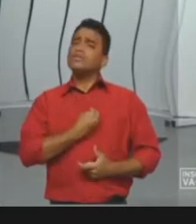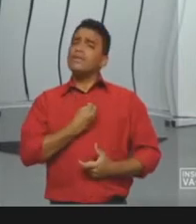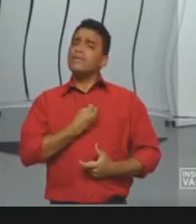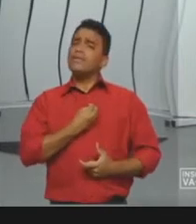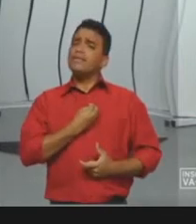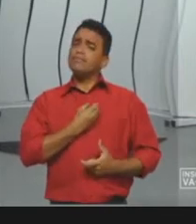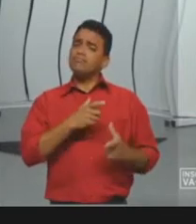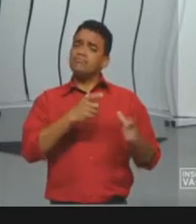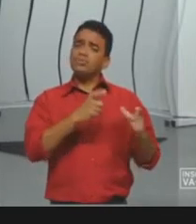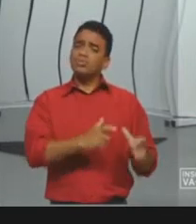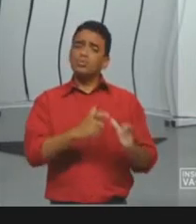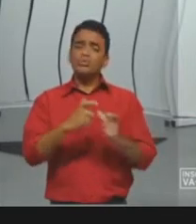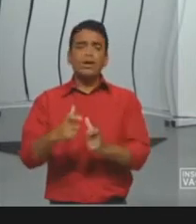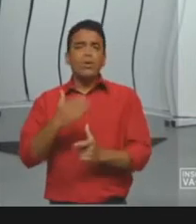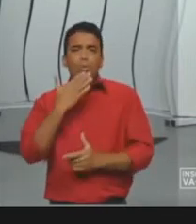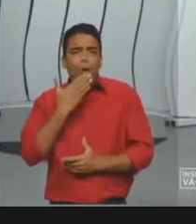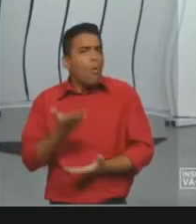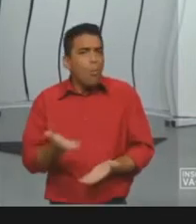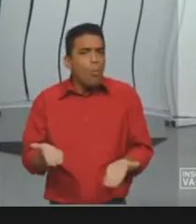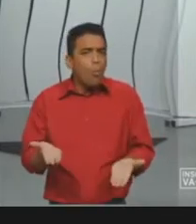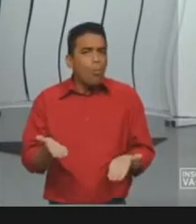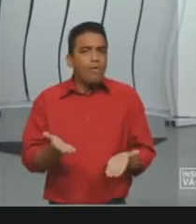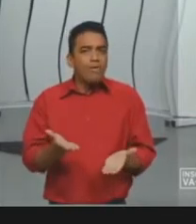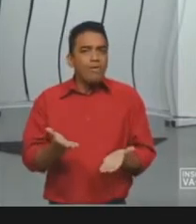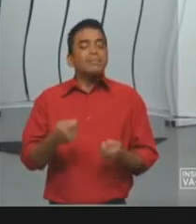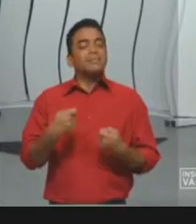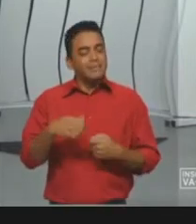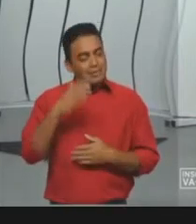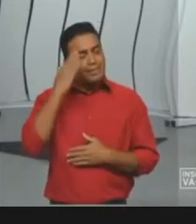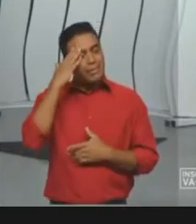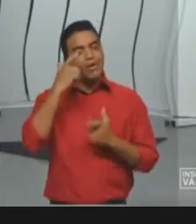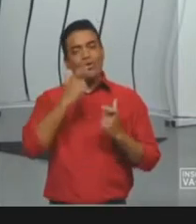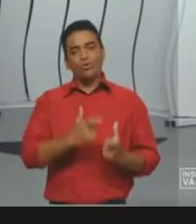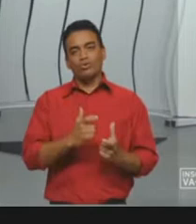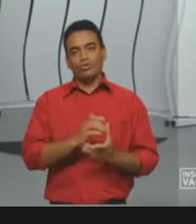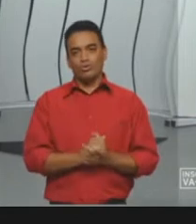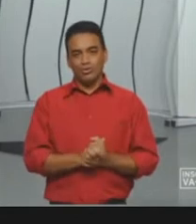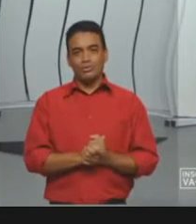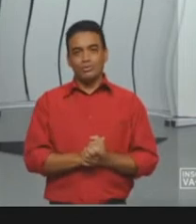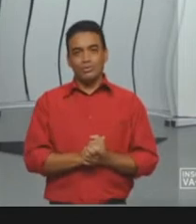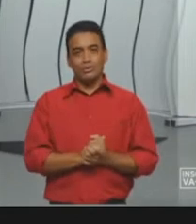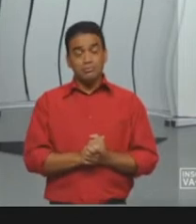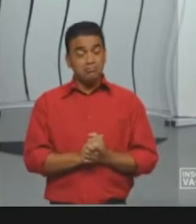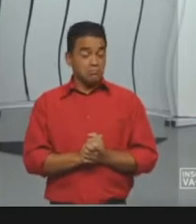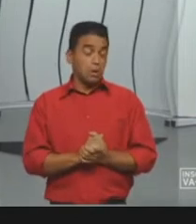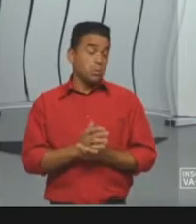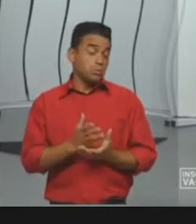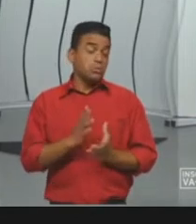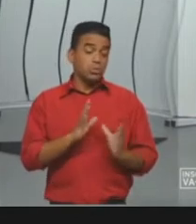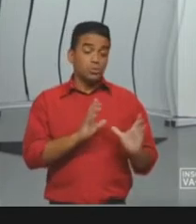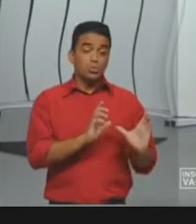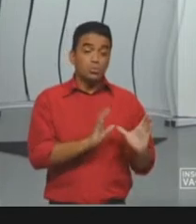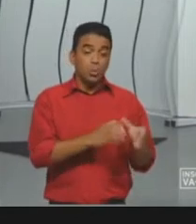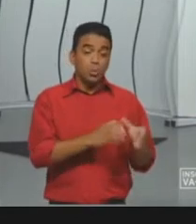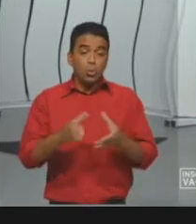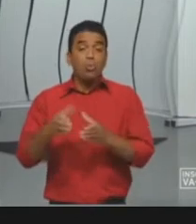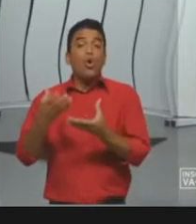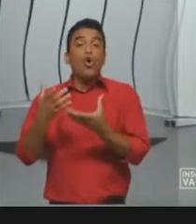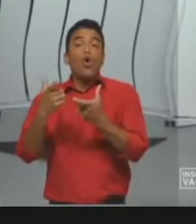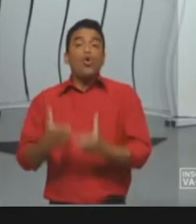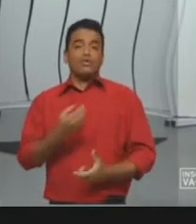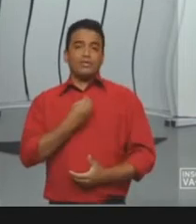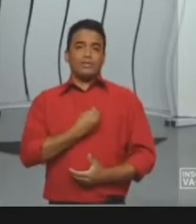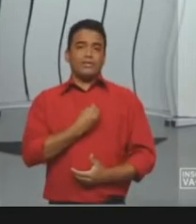uma importância de saber seu habitat. Além disso, saber o habitat dos seres vivos, de uma maneira geral,